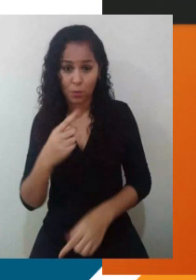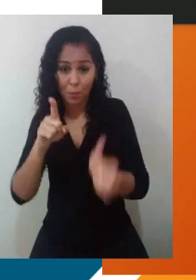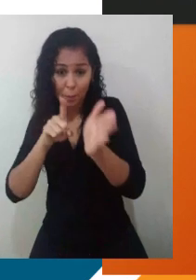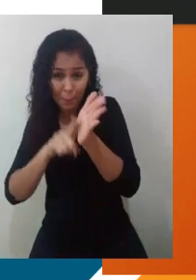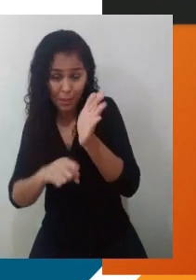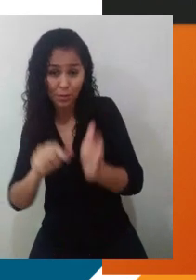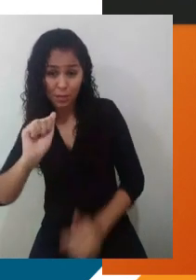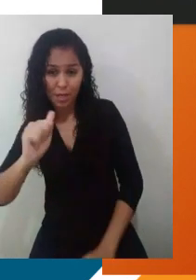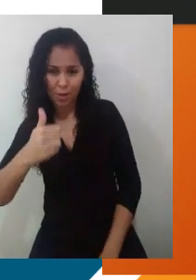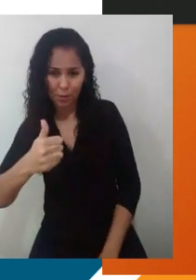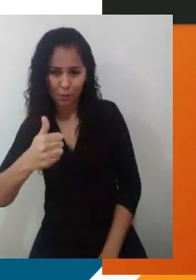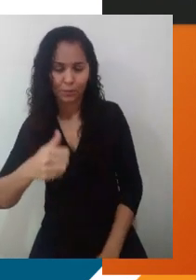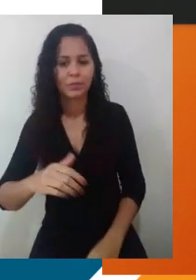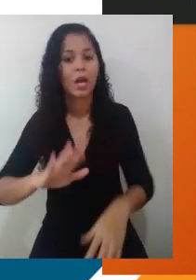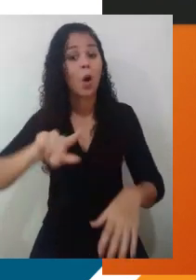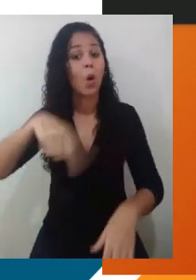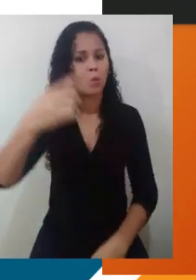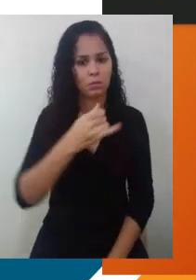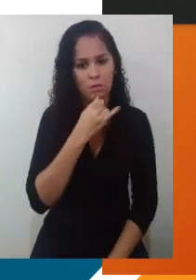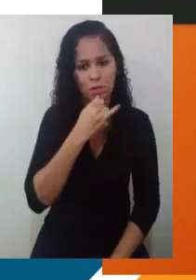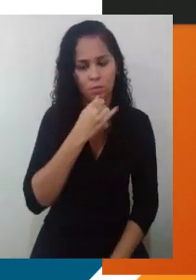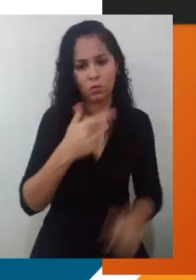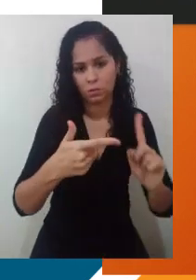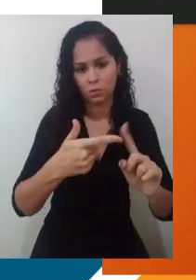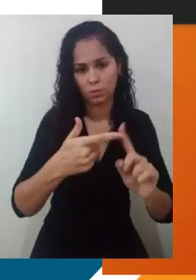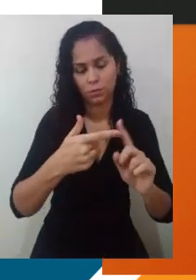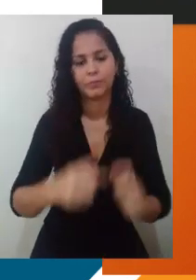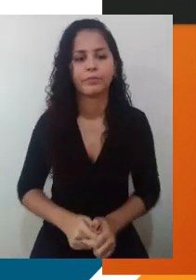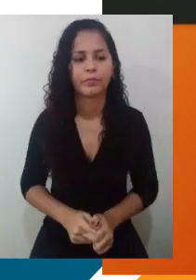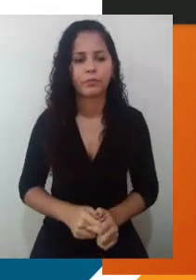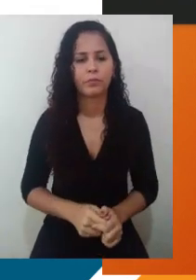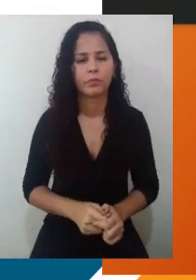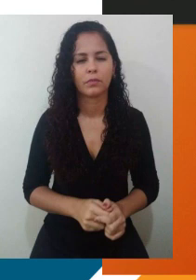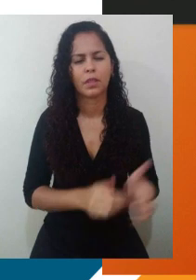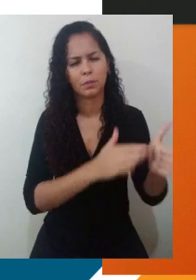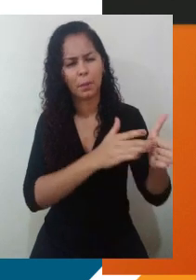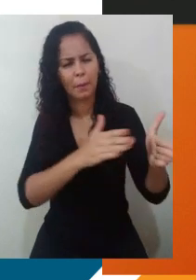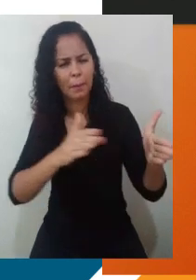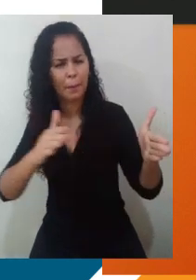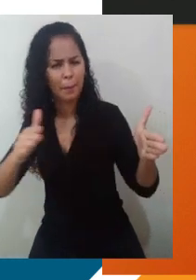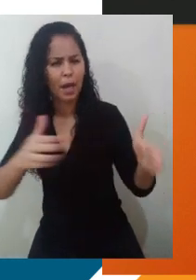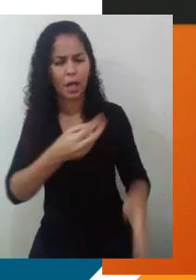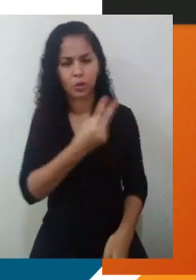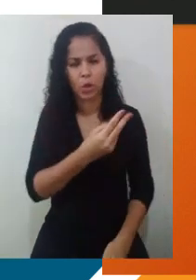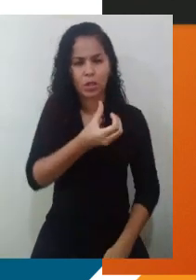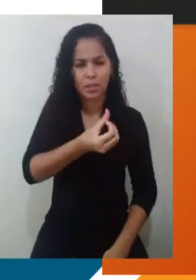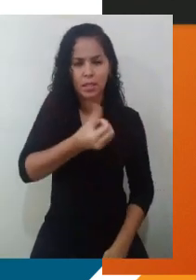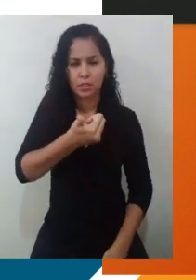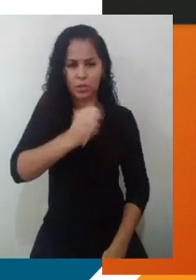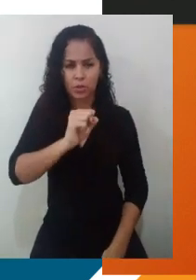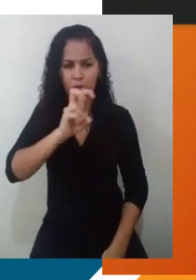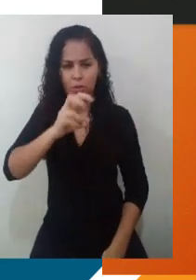menos A1. Vamos passar para um segundo exemplo. 2 mais 6 mais 18 mais 54